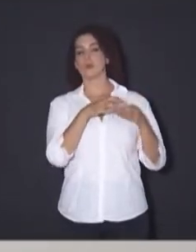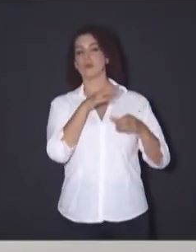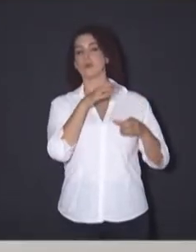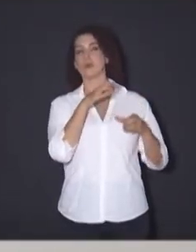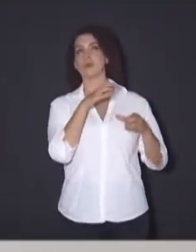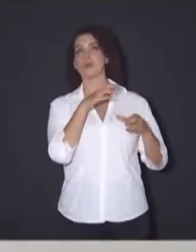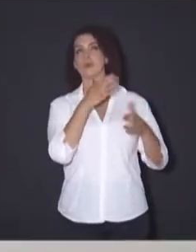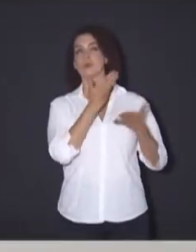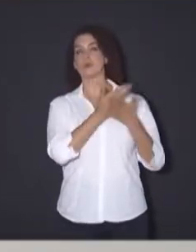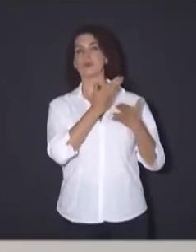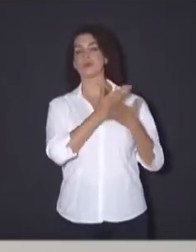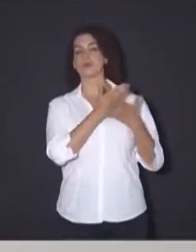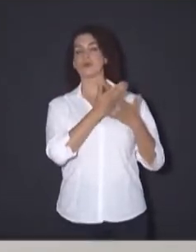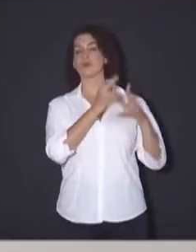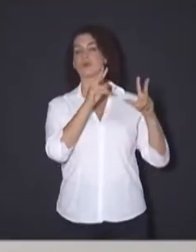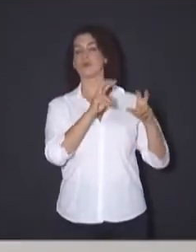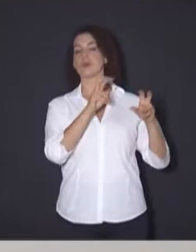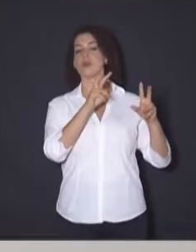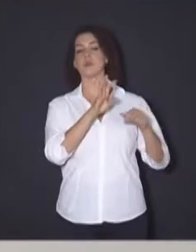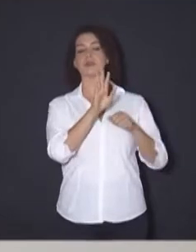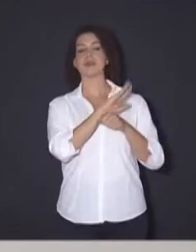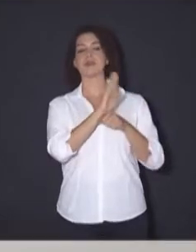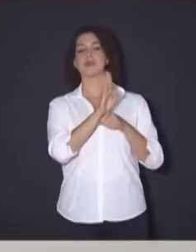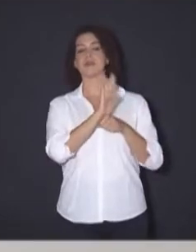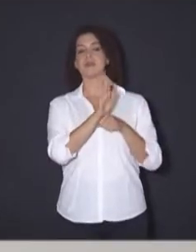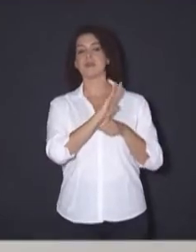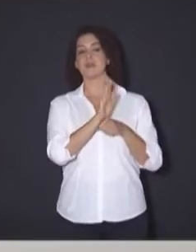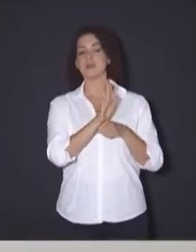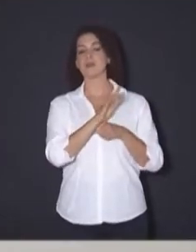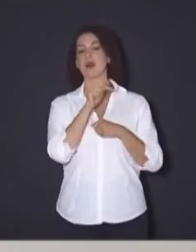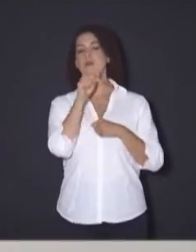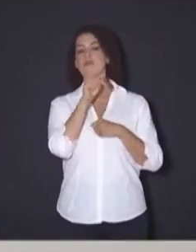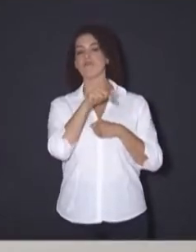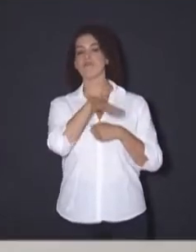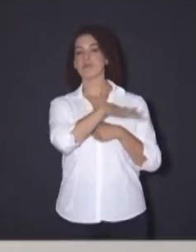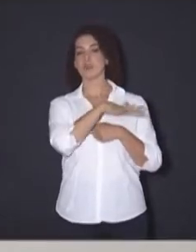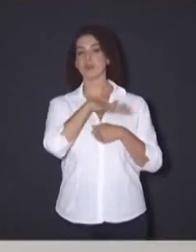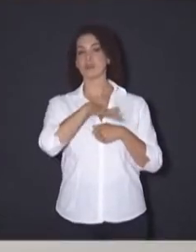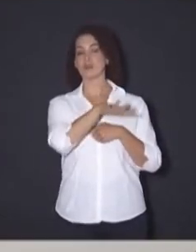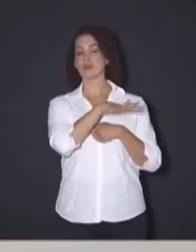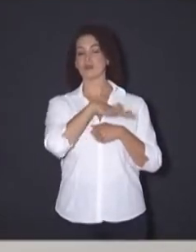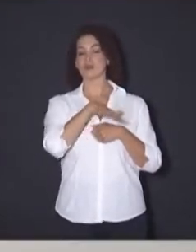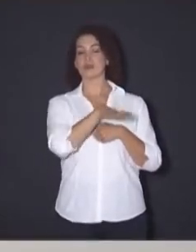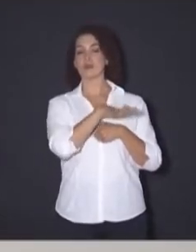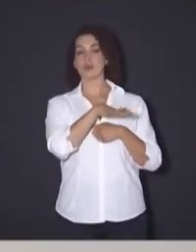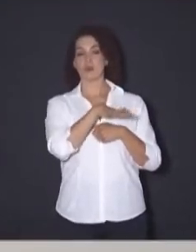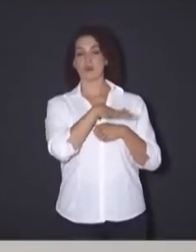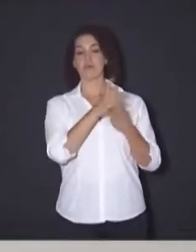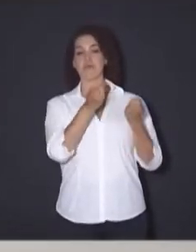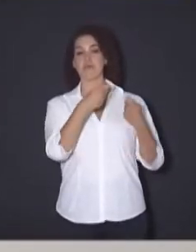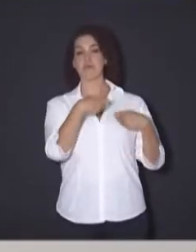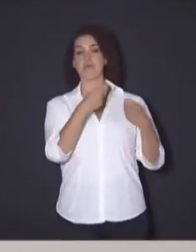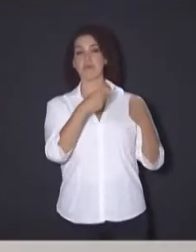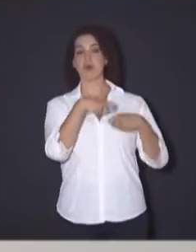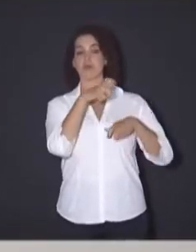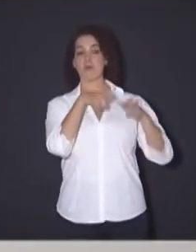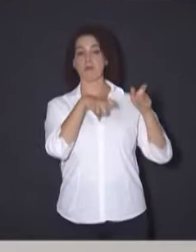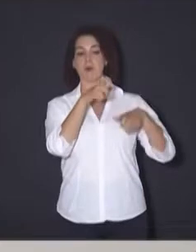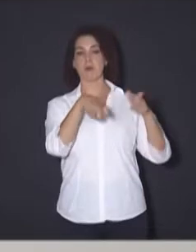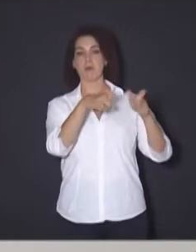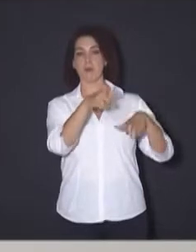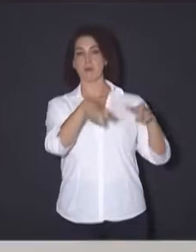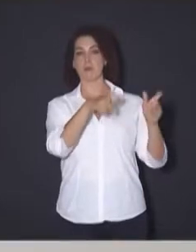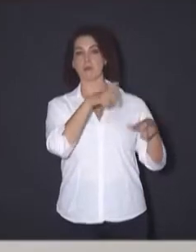do cinema e se esse território por estar constituído de diversos atores que estão